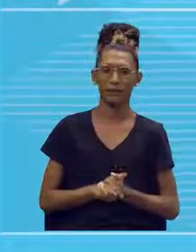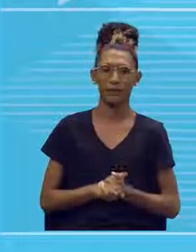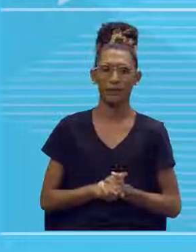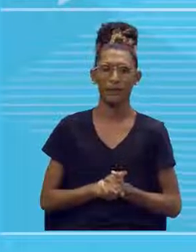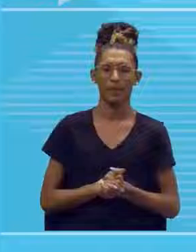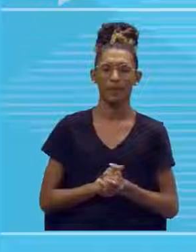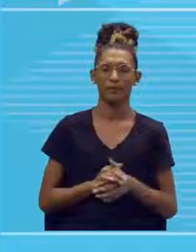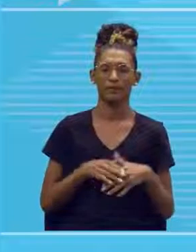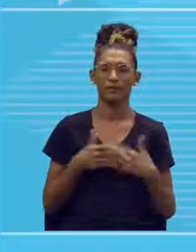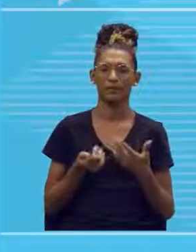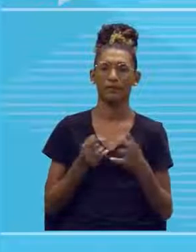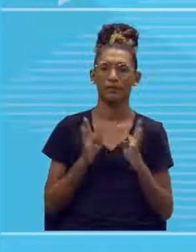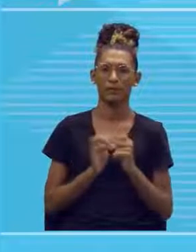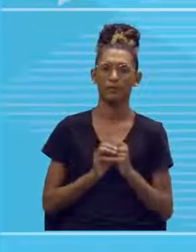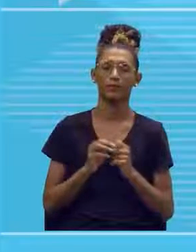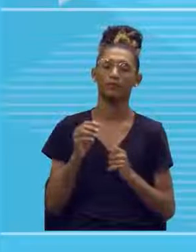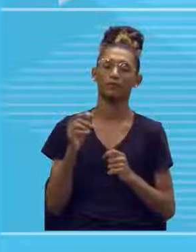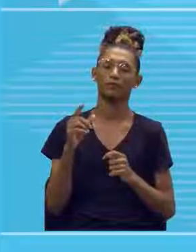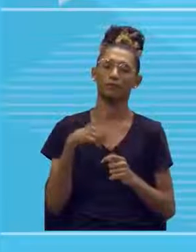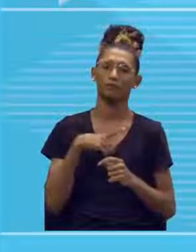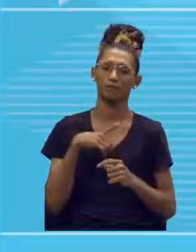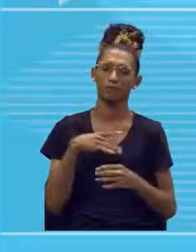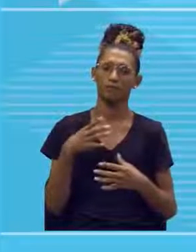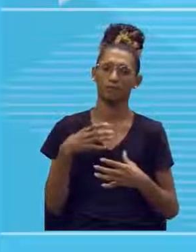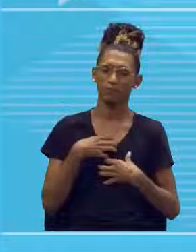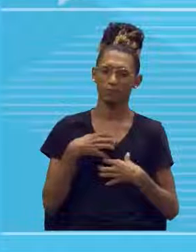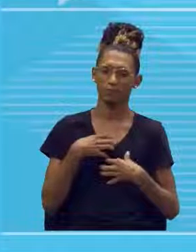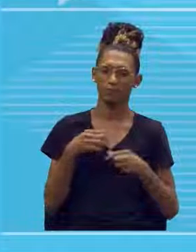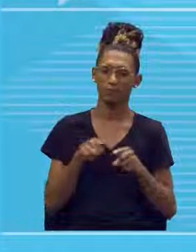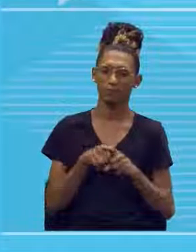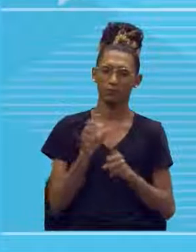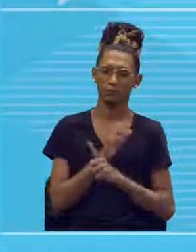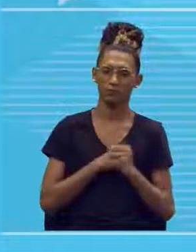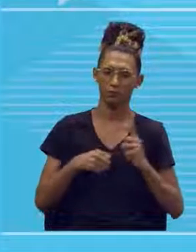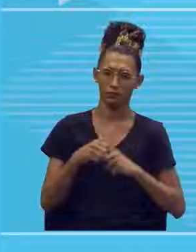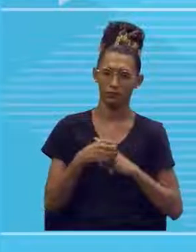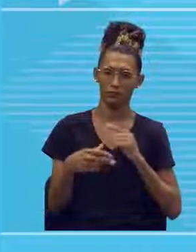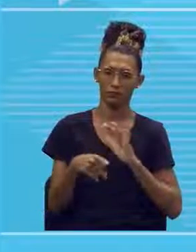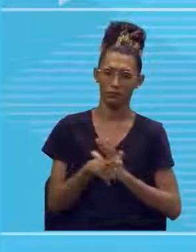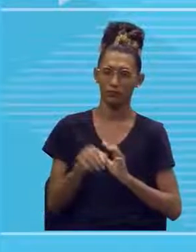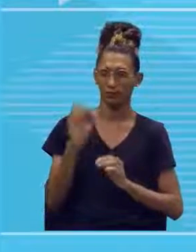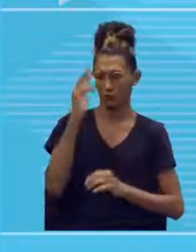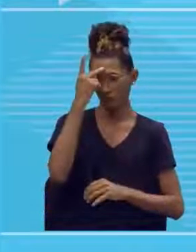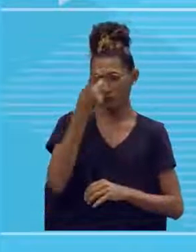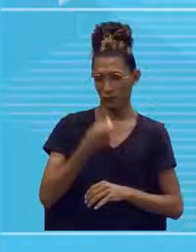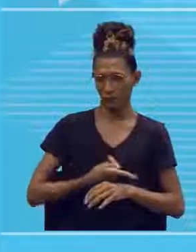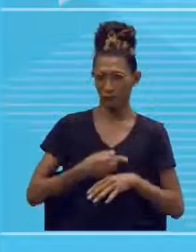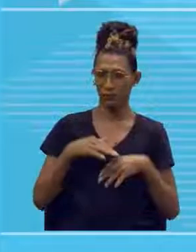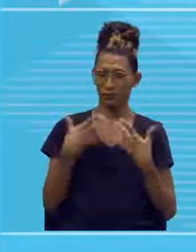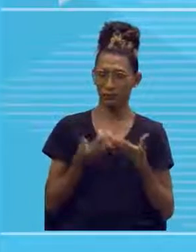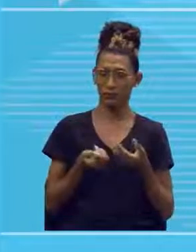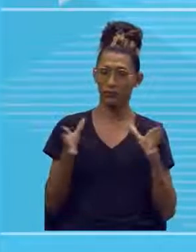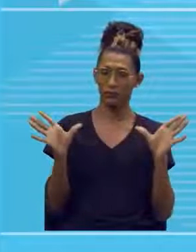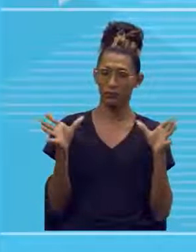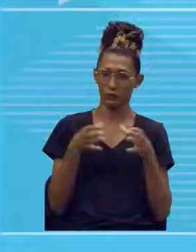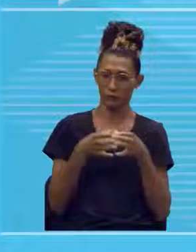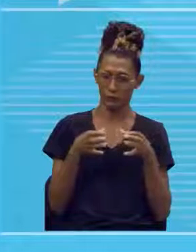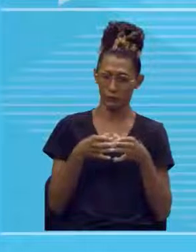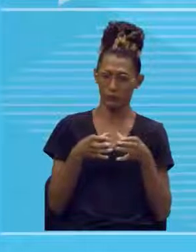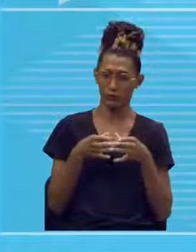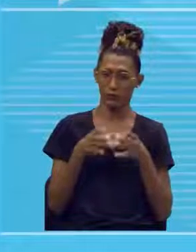né E isso tem sensibilizado a sociedade humana como um todo então essa coleção